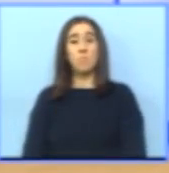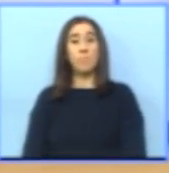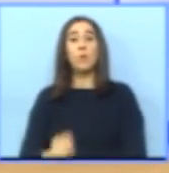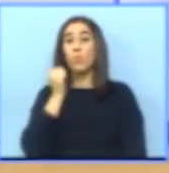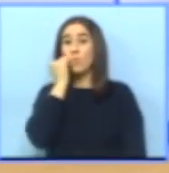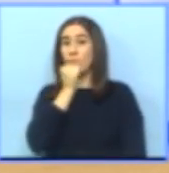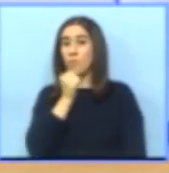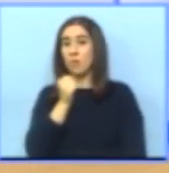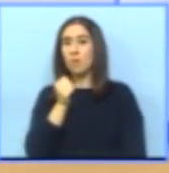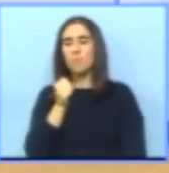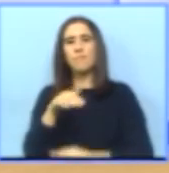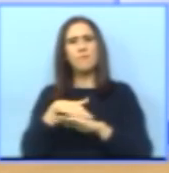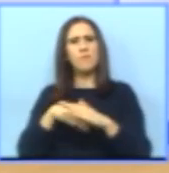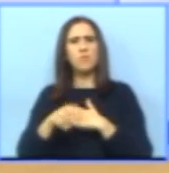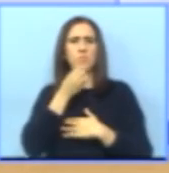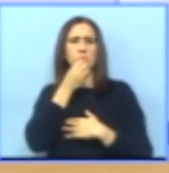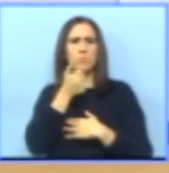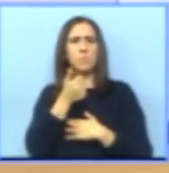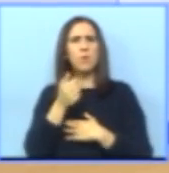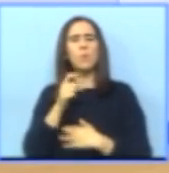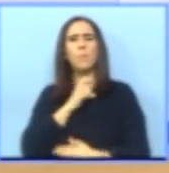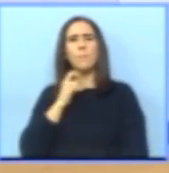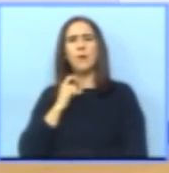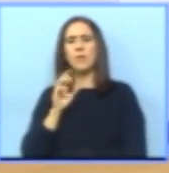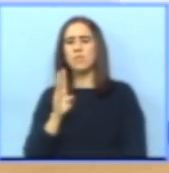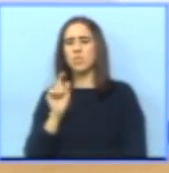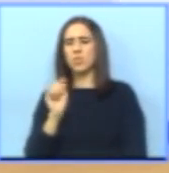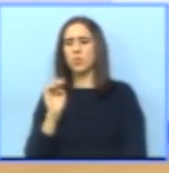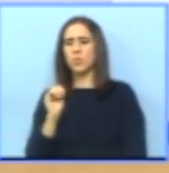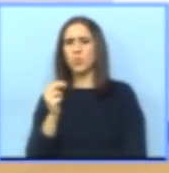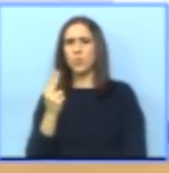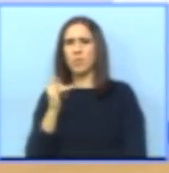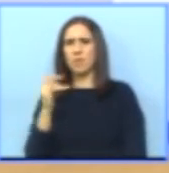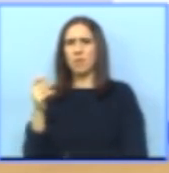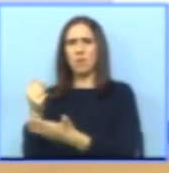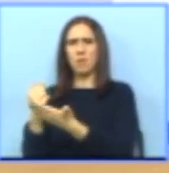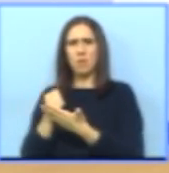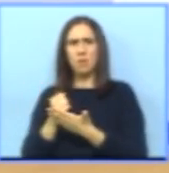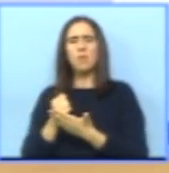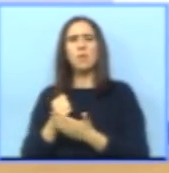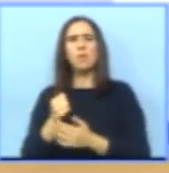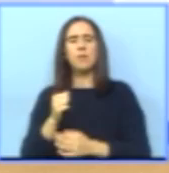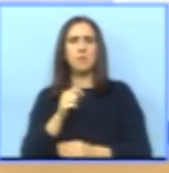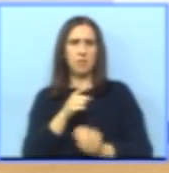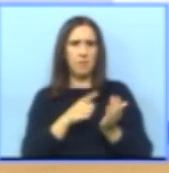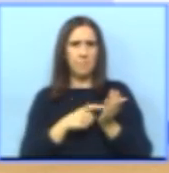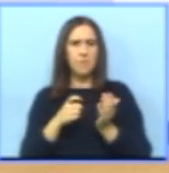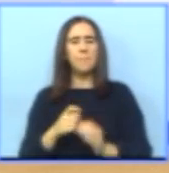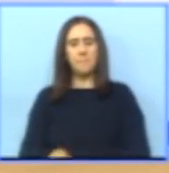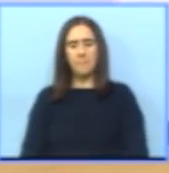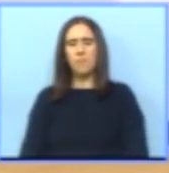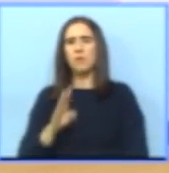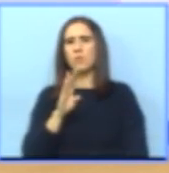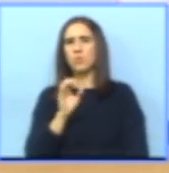ajuda de um padre jesuíta norte-americano, George Martin, que é em Nova York, e é um